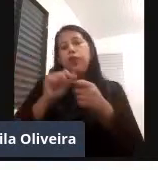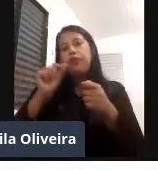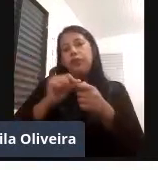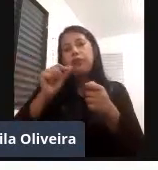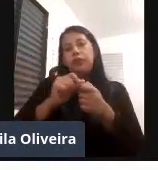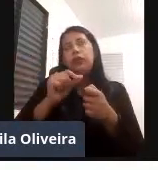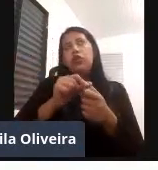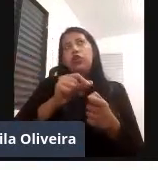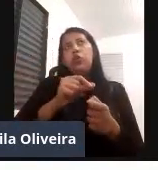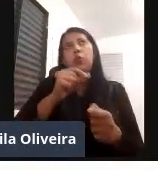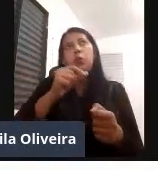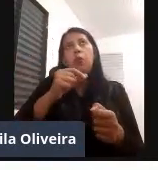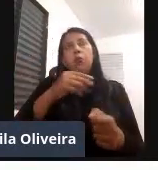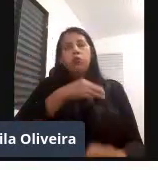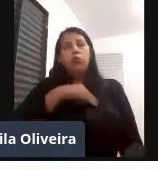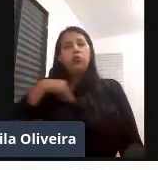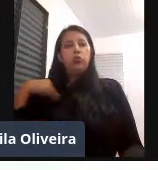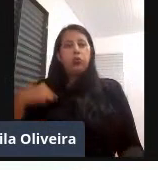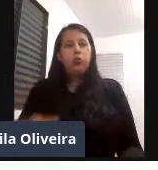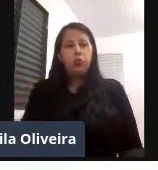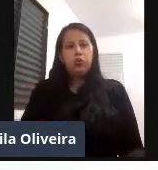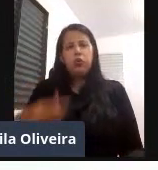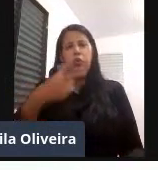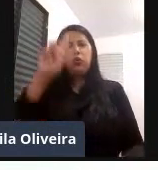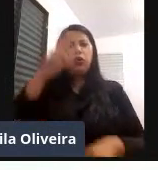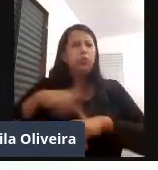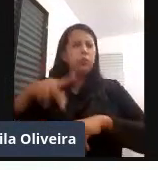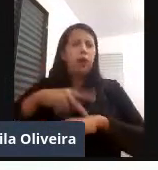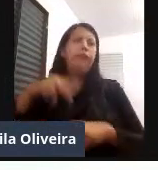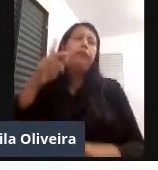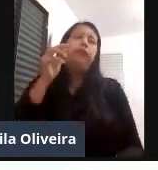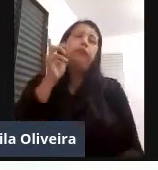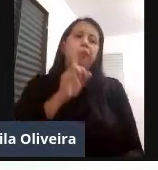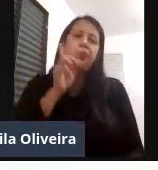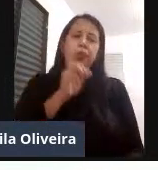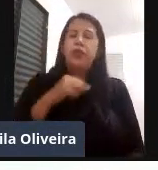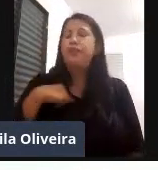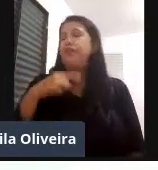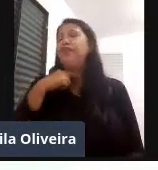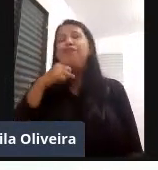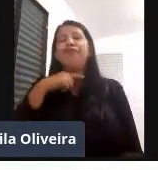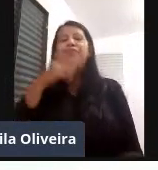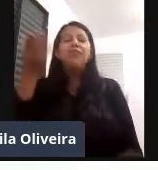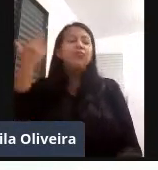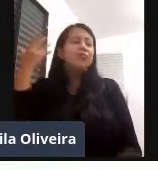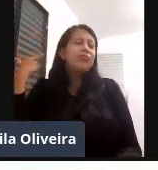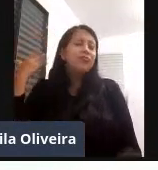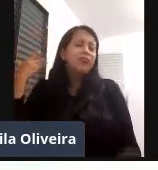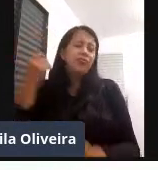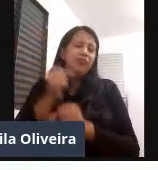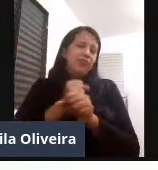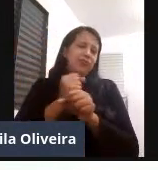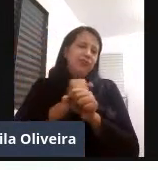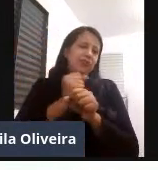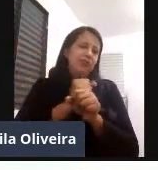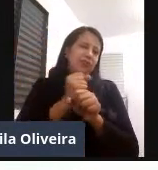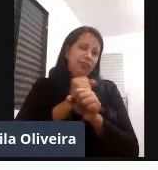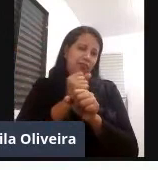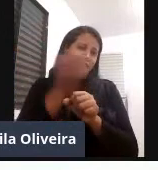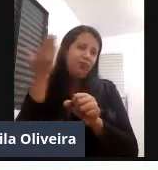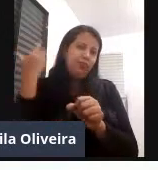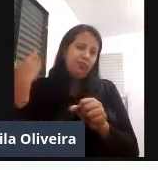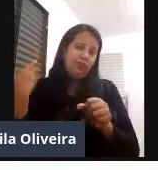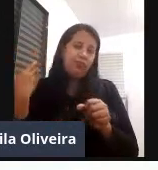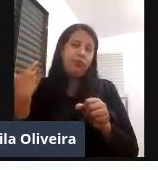na China, que estava sendo produzido nos Estados Unidos. Então, essa logística, vamos dizer assim,